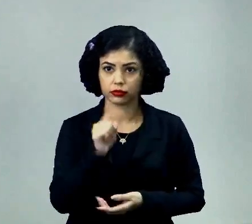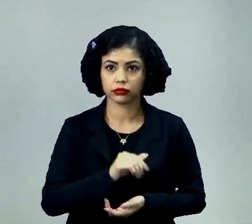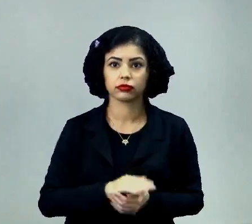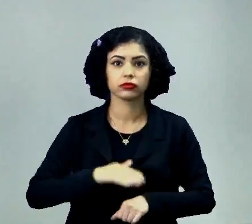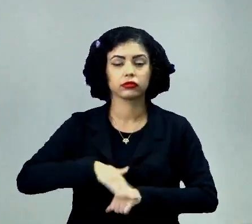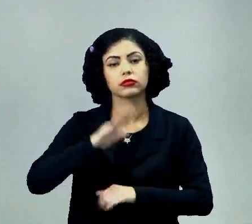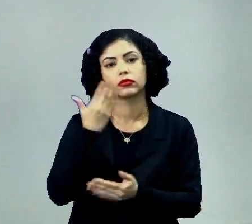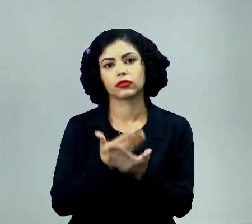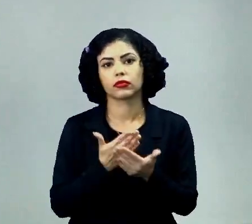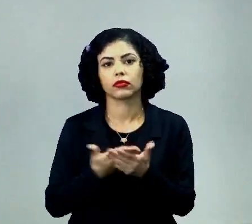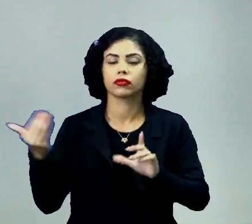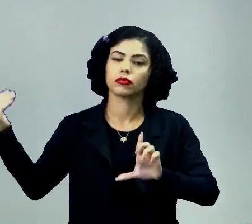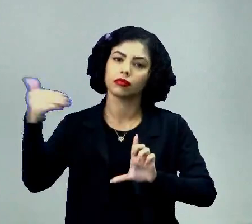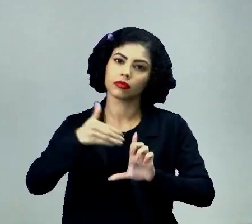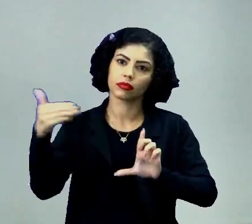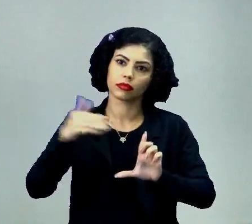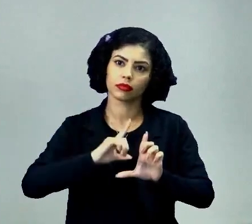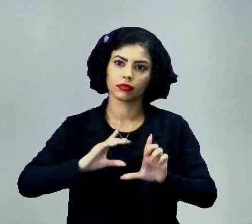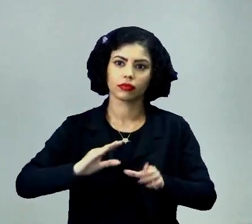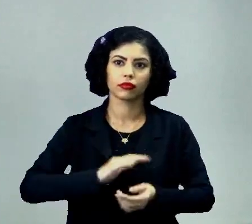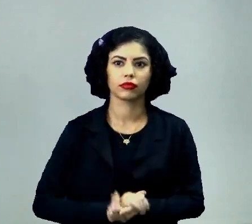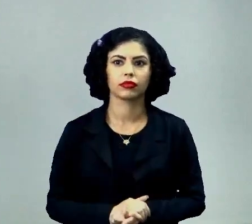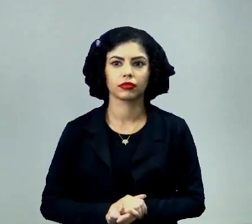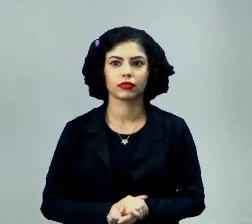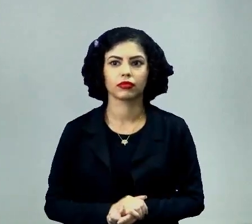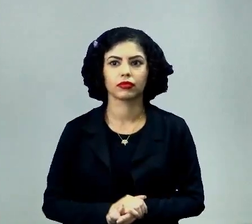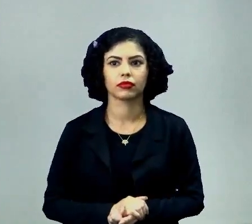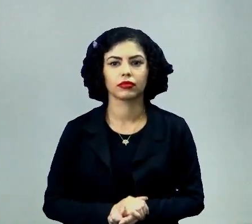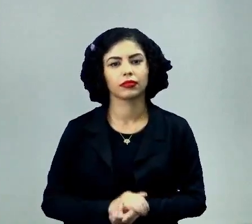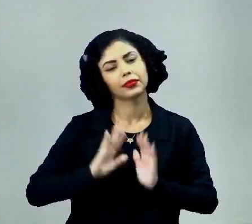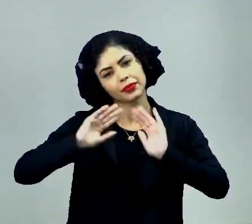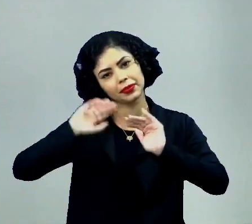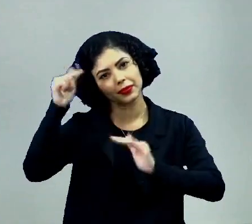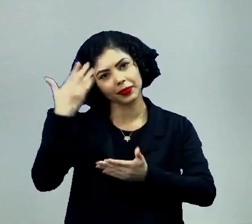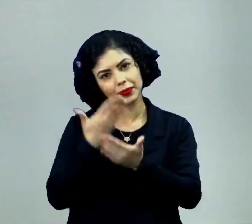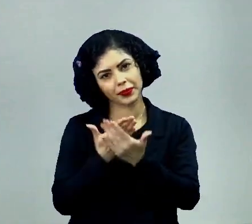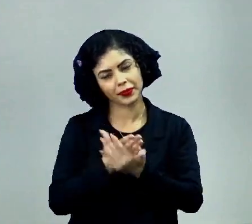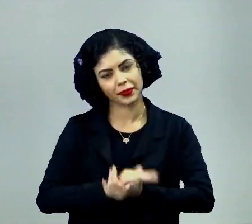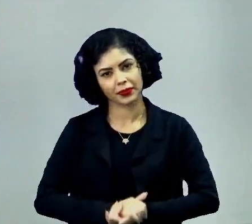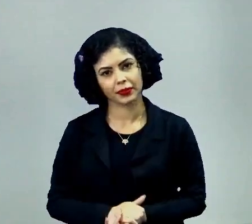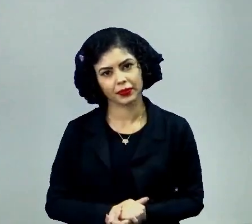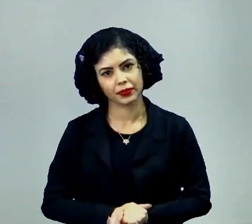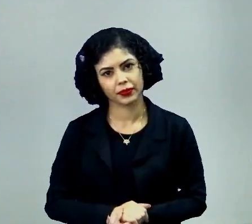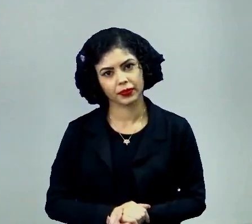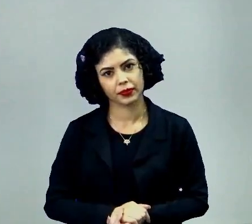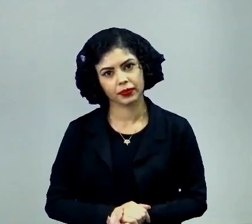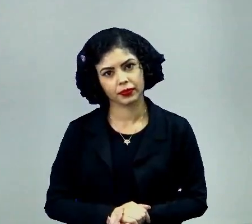que para mais aulas como esta é só acessar a nossa plataforma Eduque e até a nossa próxima aula.